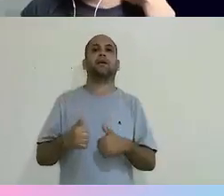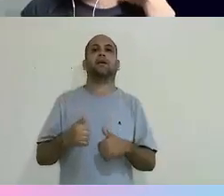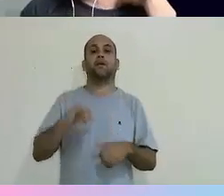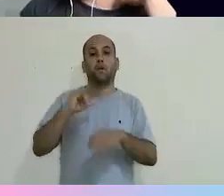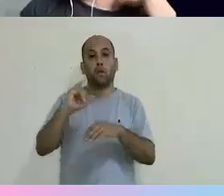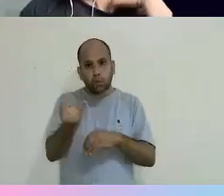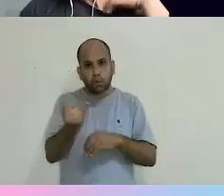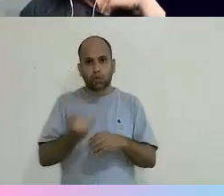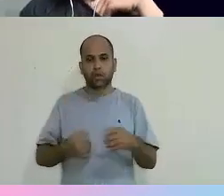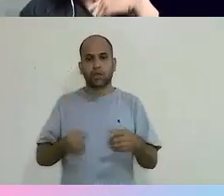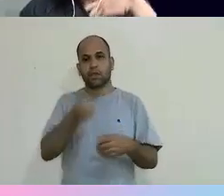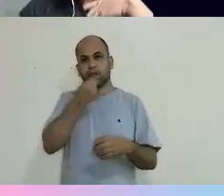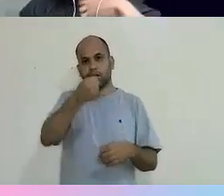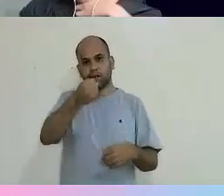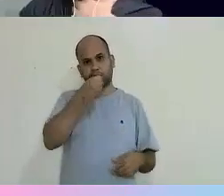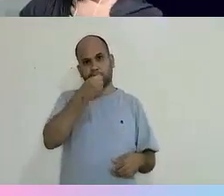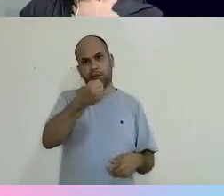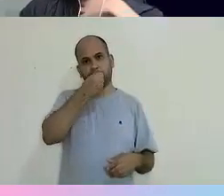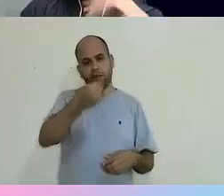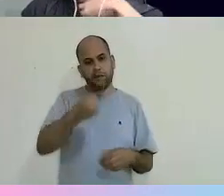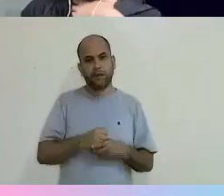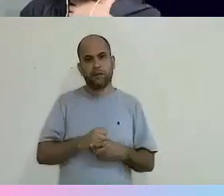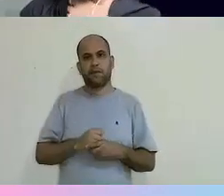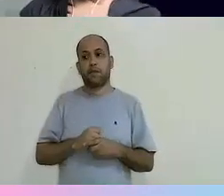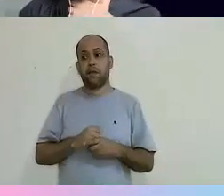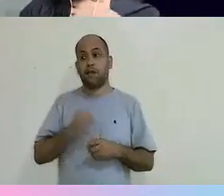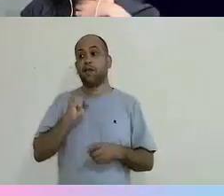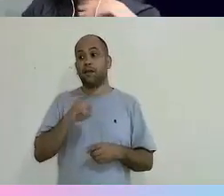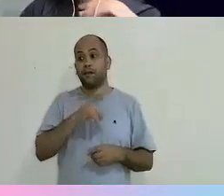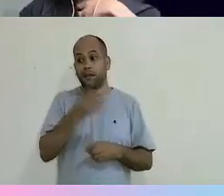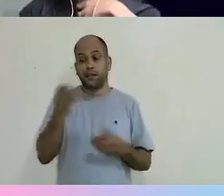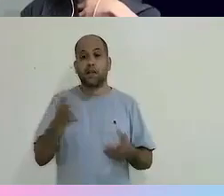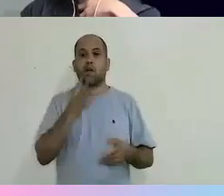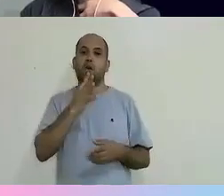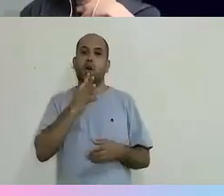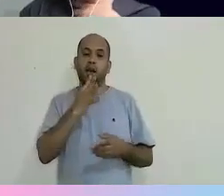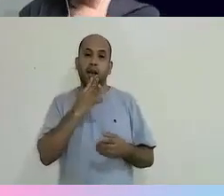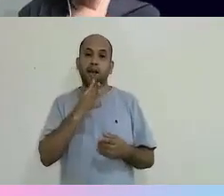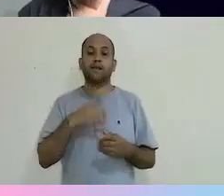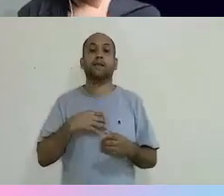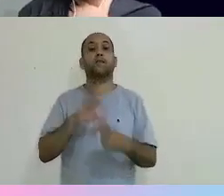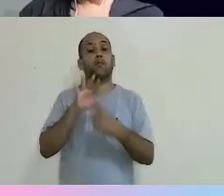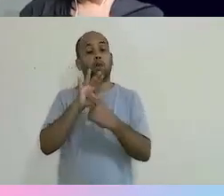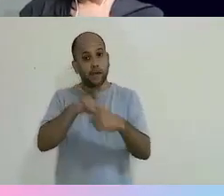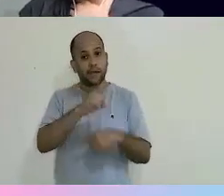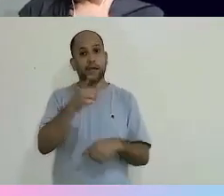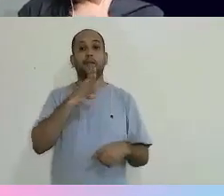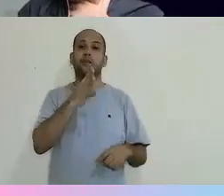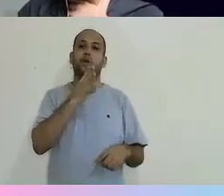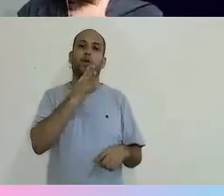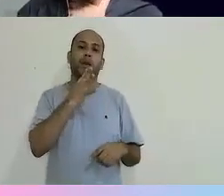né? Então, o quanto você se conhece reflete o quanto você sabe,